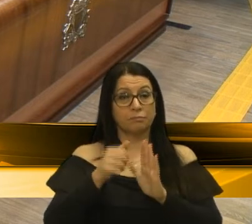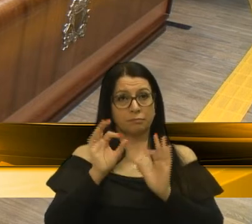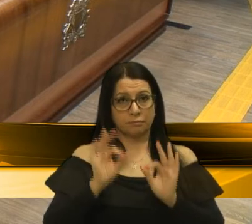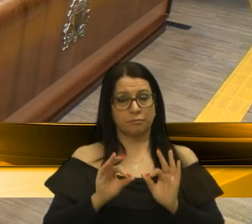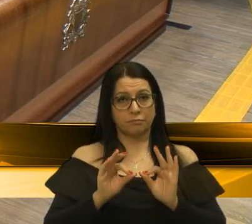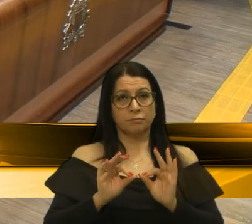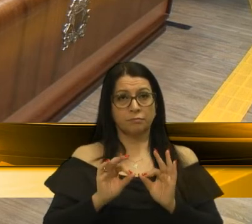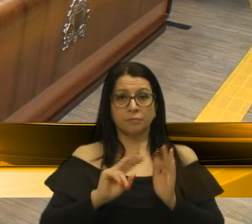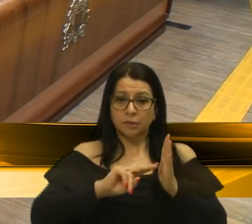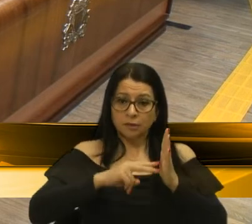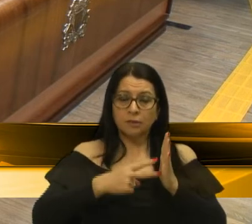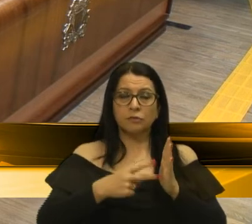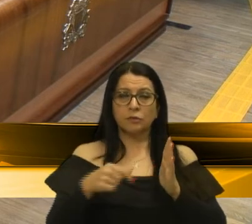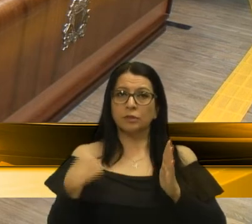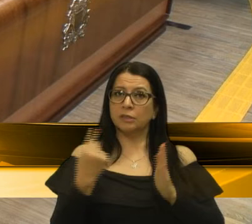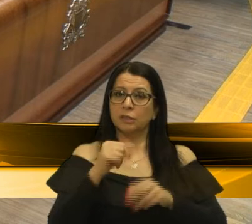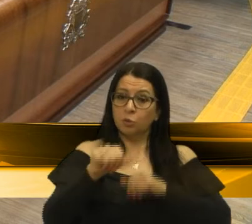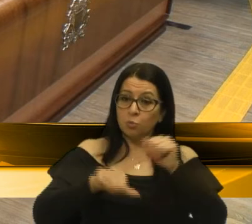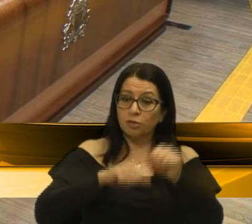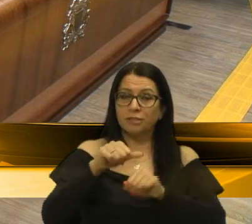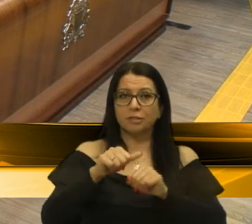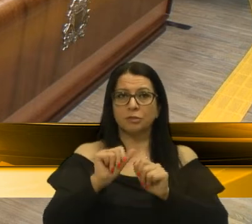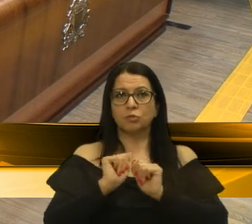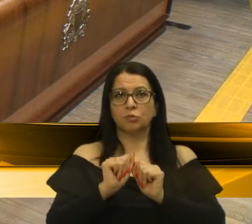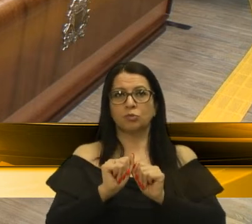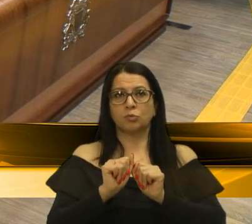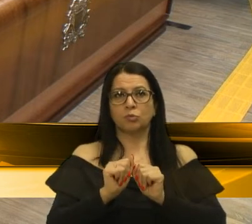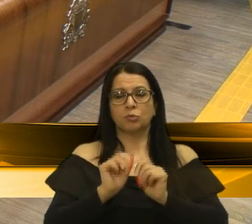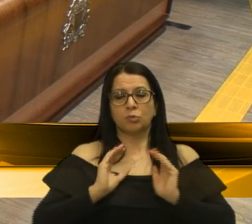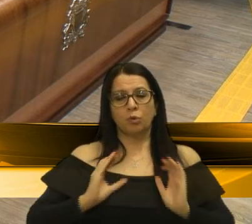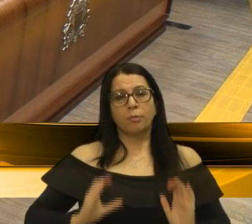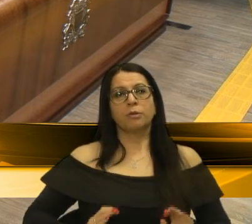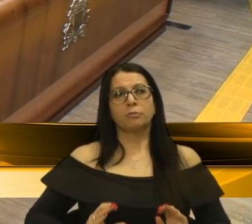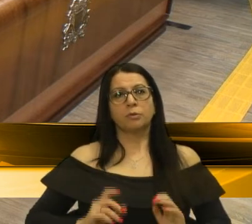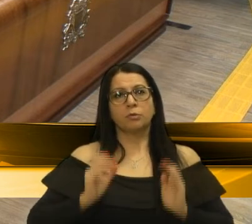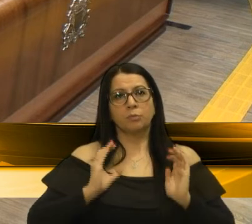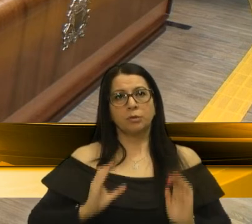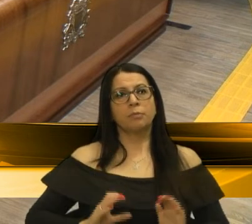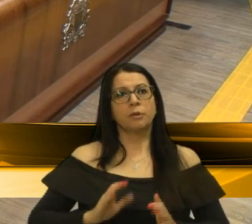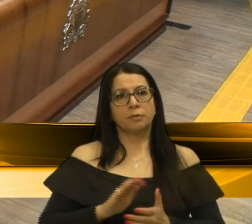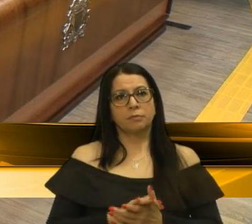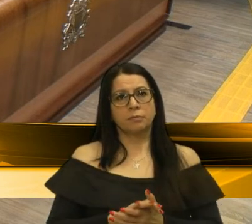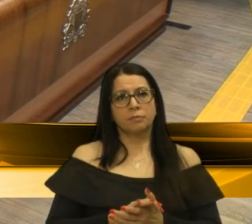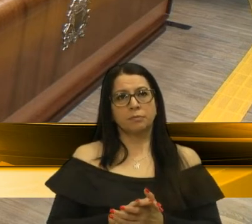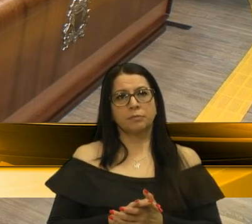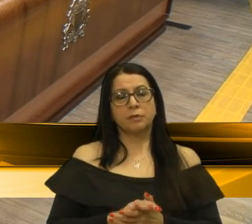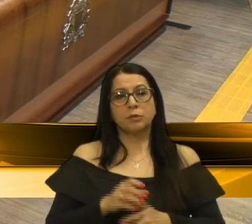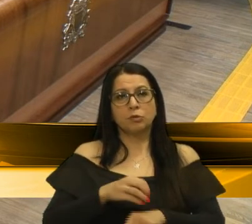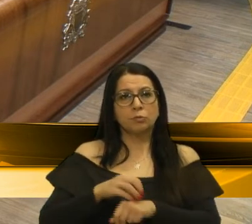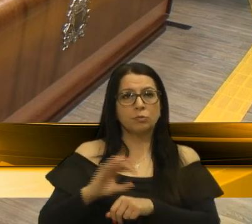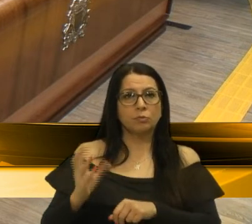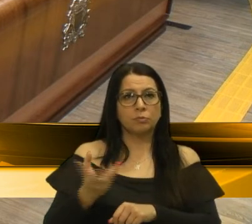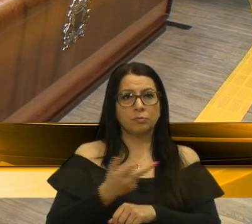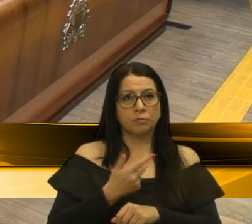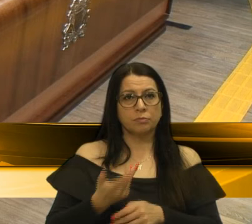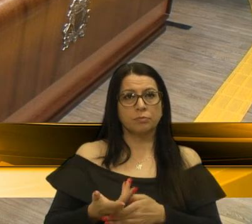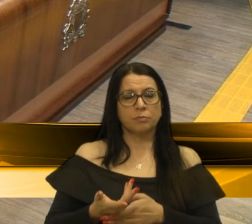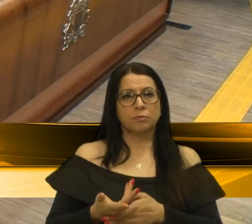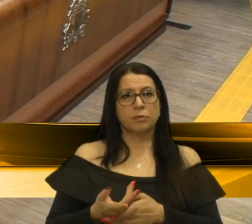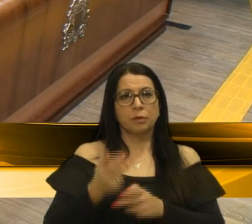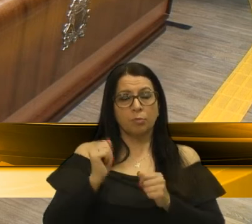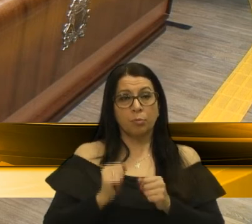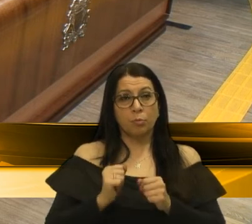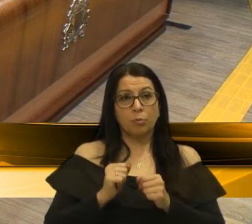significativa nessas mudanças através do comportamento. E o comportamento, o trânsito, somos todos nós, né? Então, que a gente